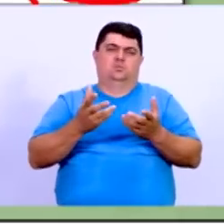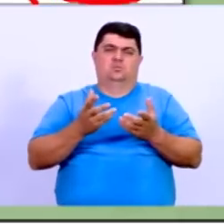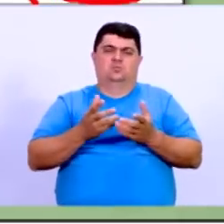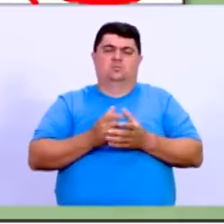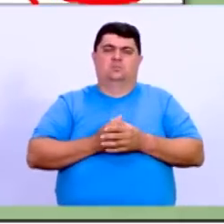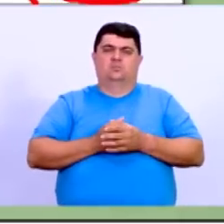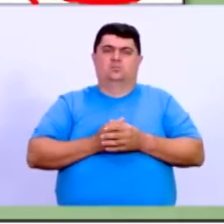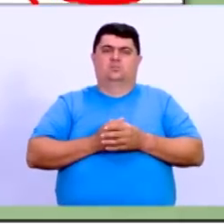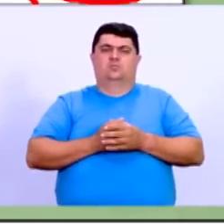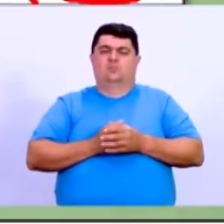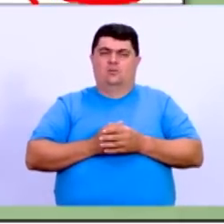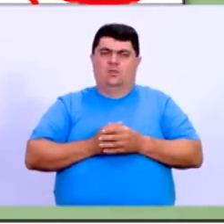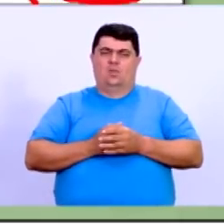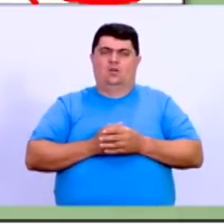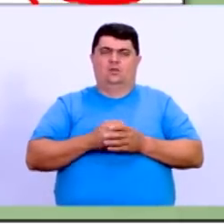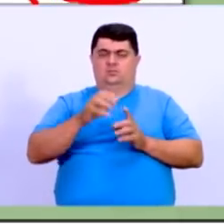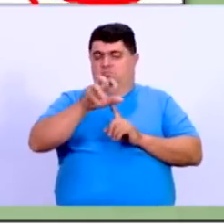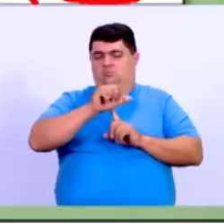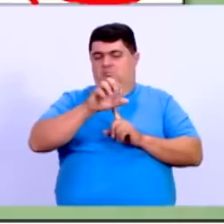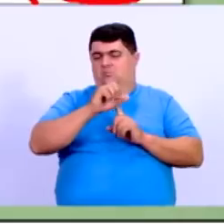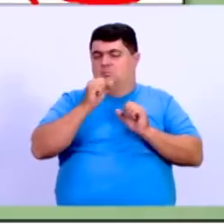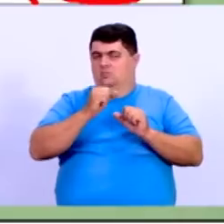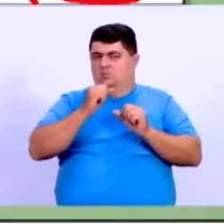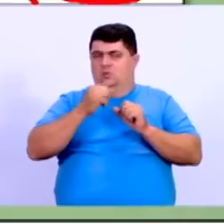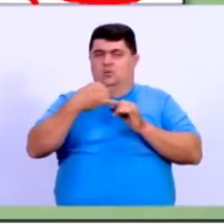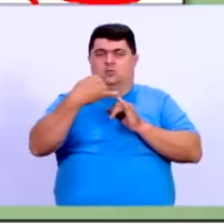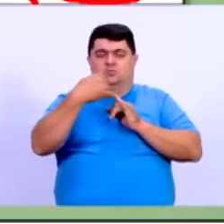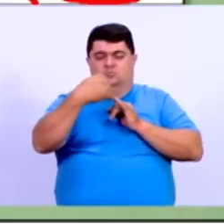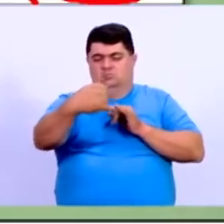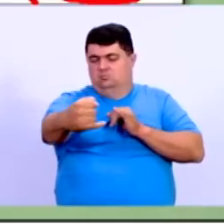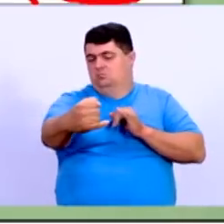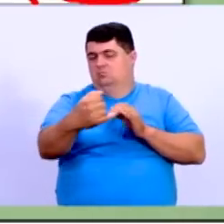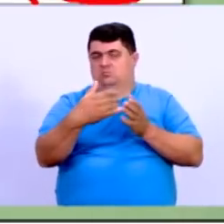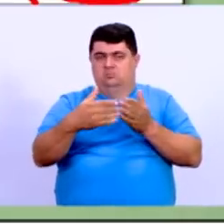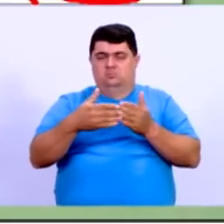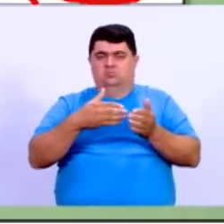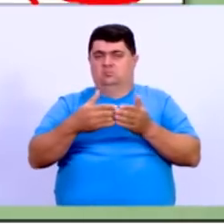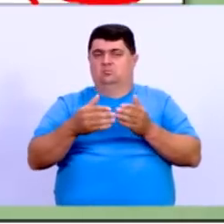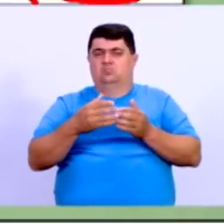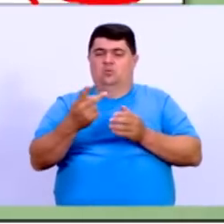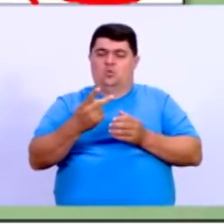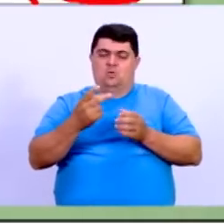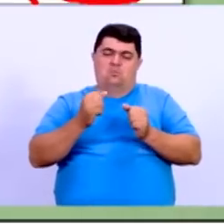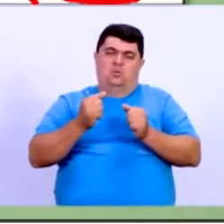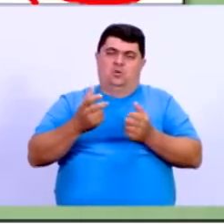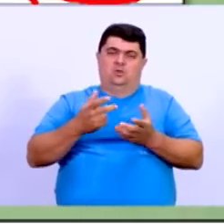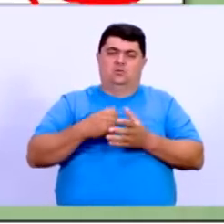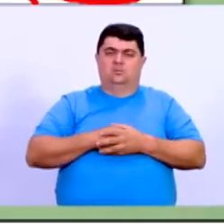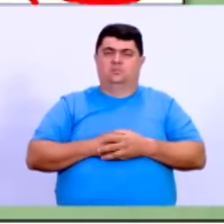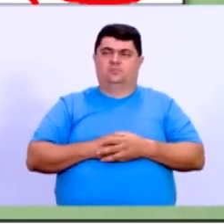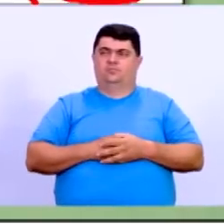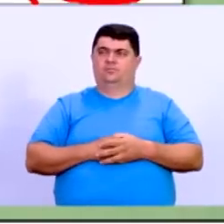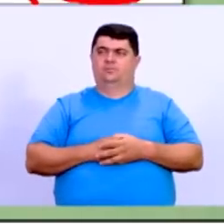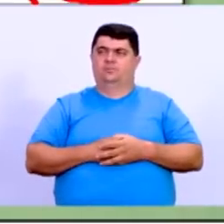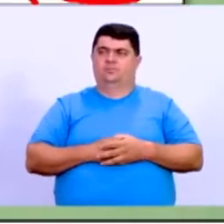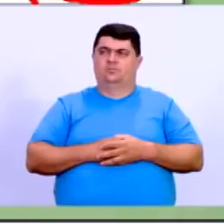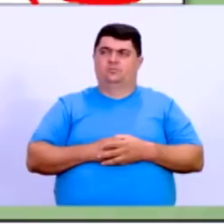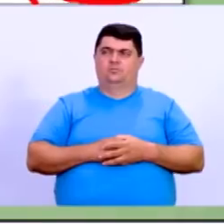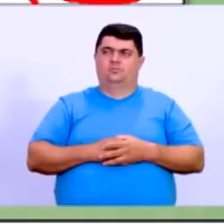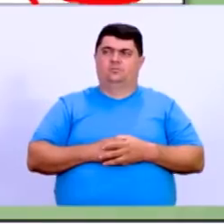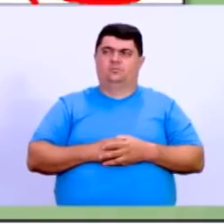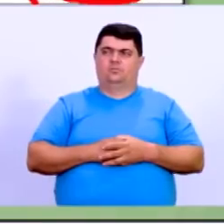um cabo de dados, ou um meio não guiado, uma rede wireless, por exemplo, uma rede sem cabo, né? Uma Wi-Fi, né?